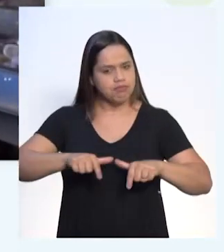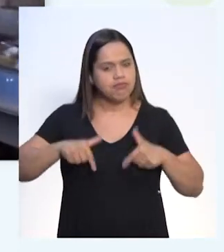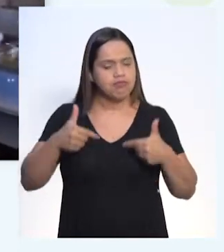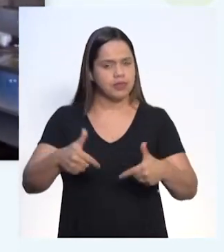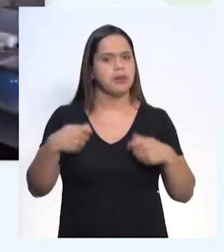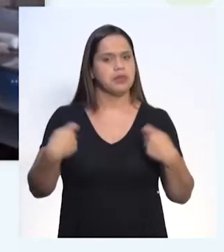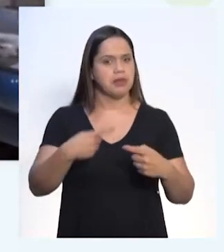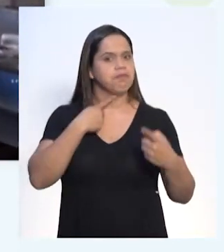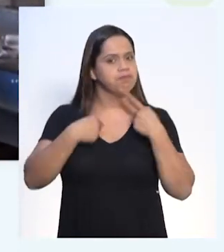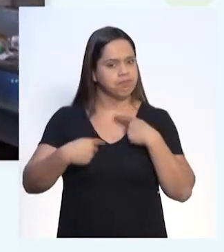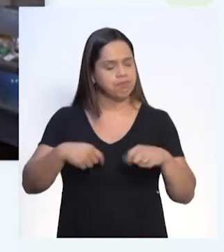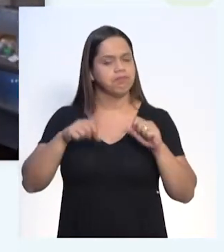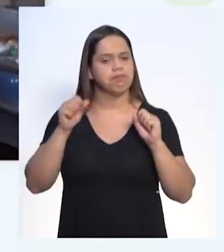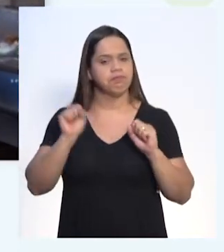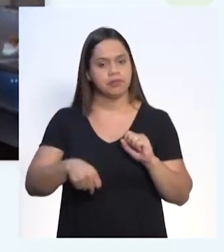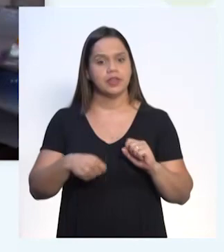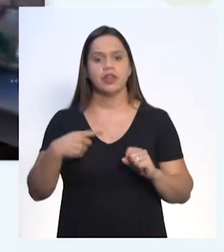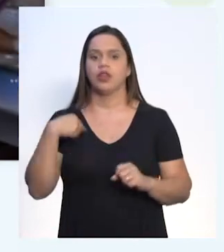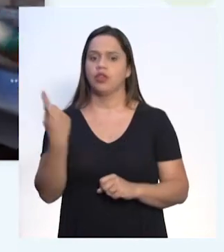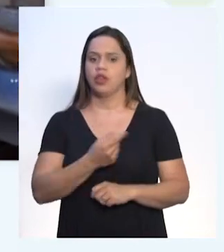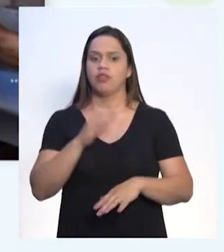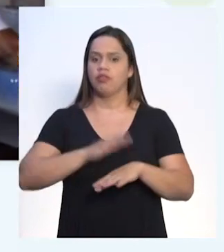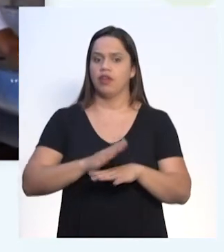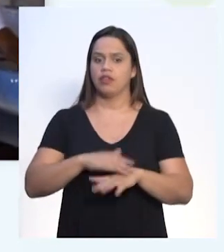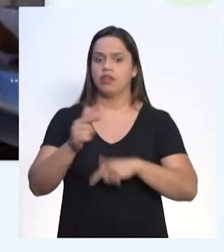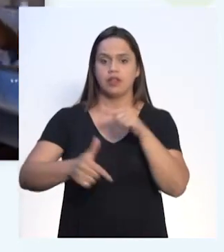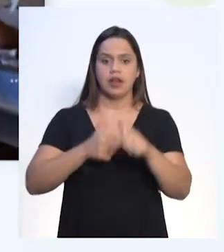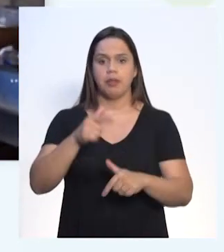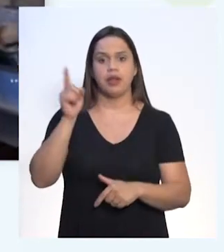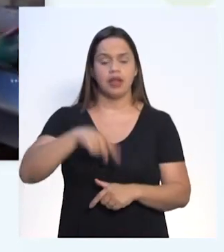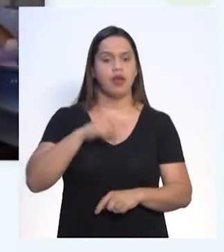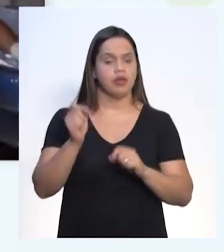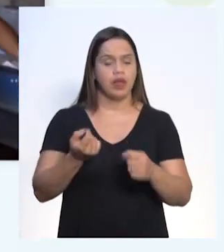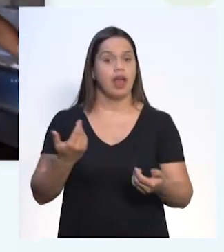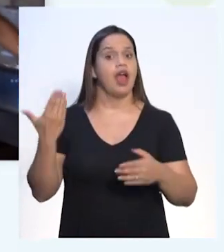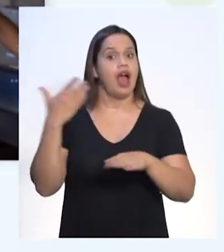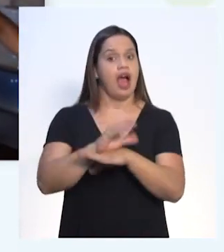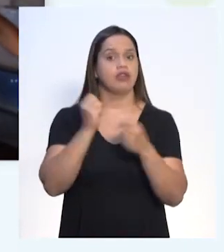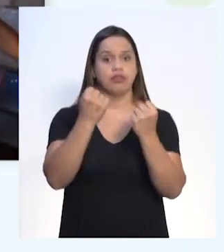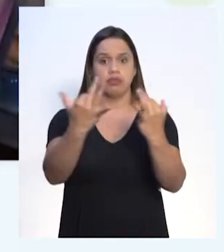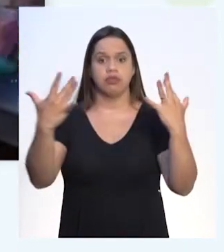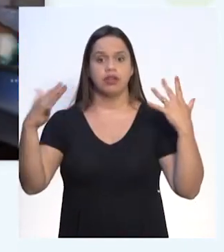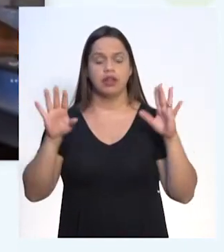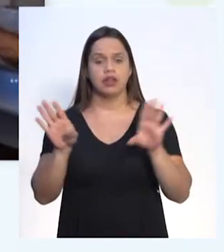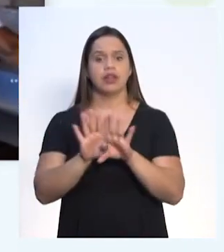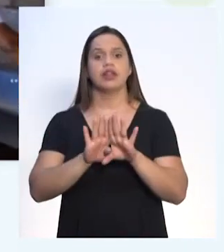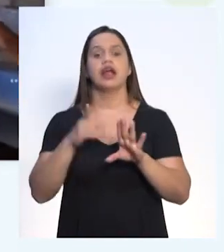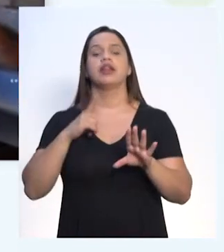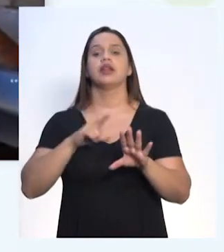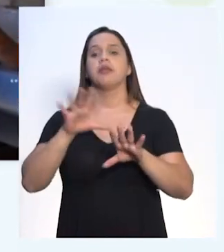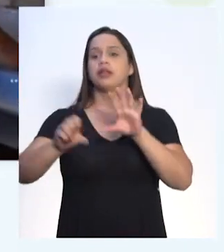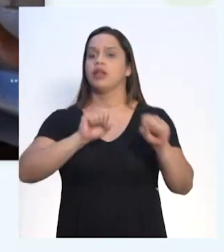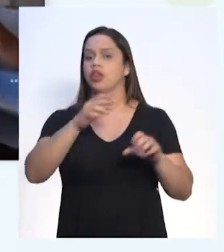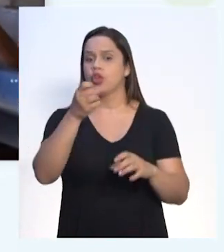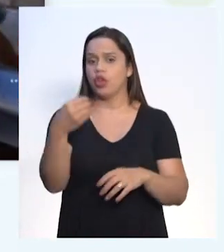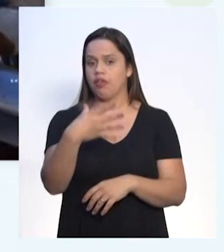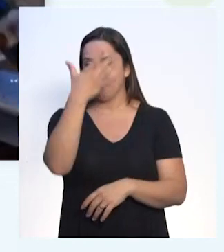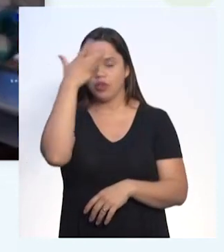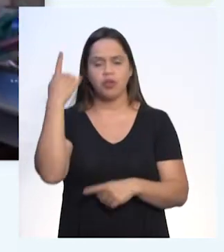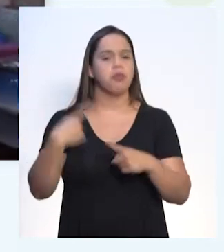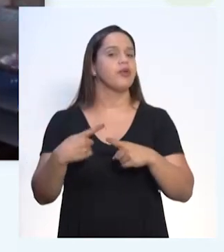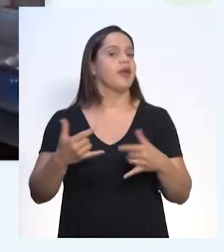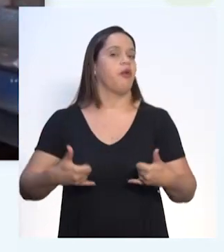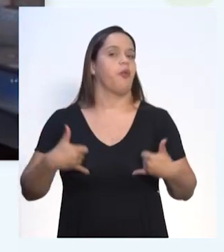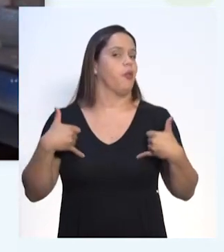de vontade. Então a gente faz um trabalho aqui que está ajudando o meio ambiente, está absorvendo novas pessoas. E por que não ter orgulho do que a